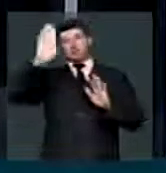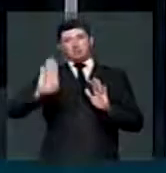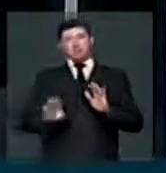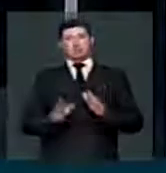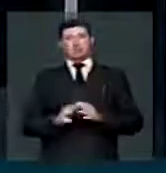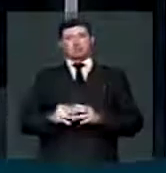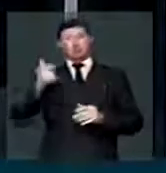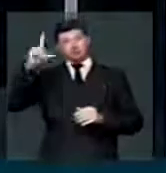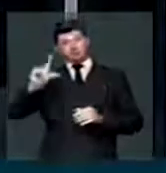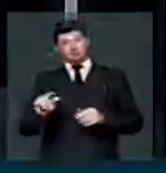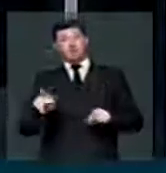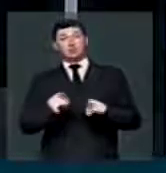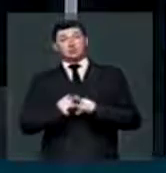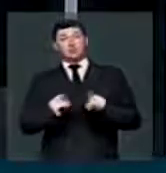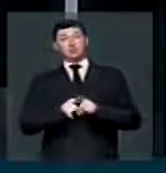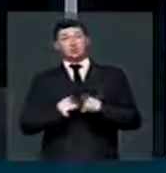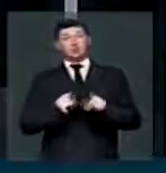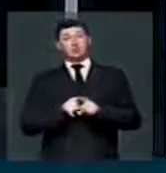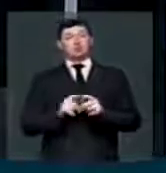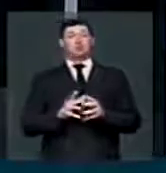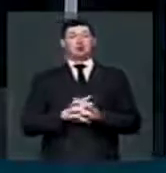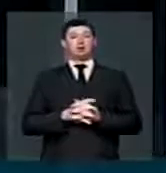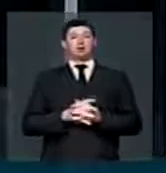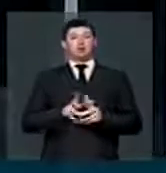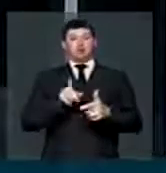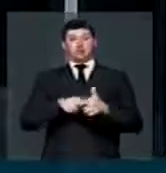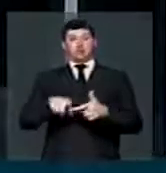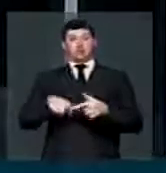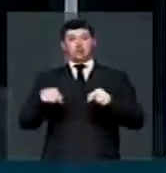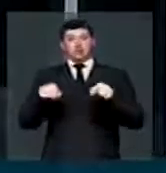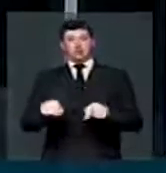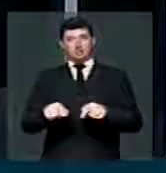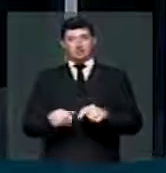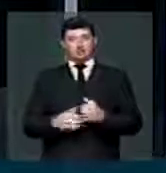Brasil e reduzindo, senhor presidente, essa situação